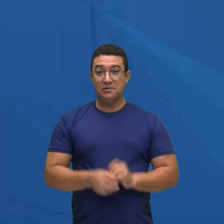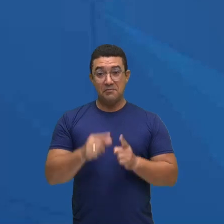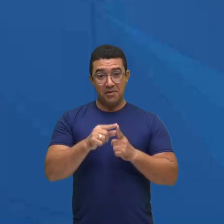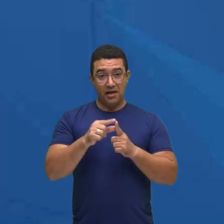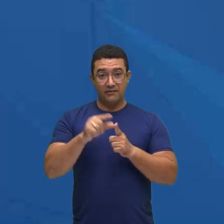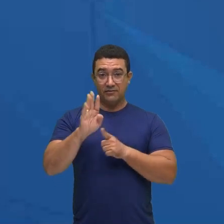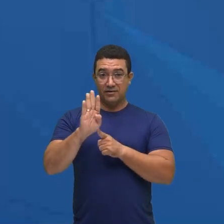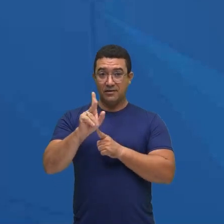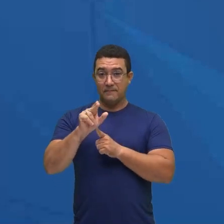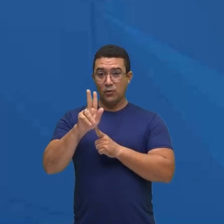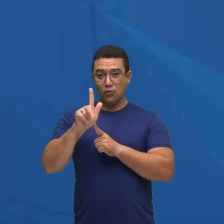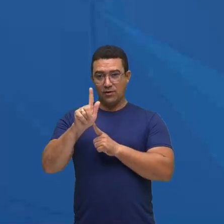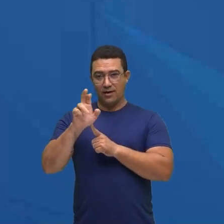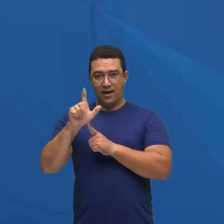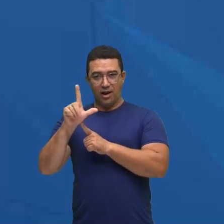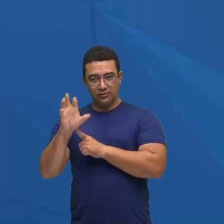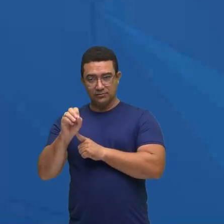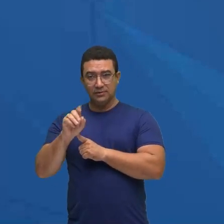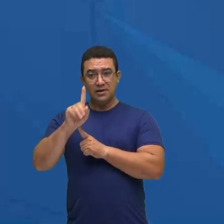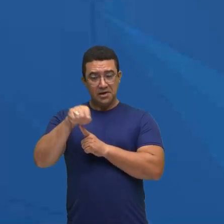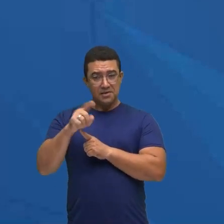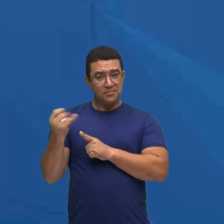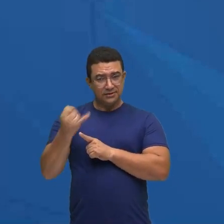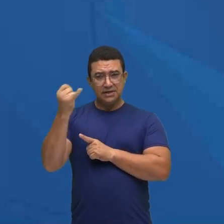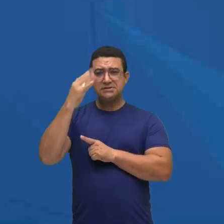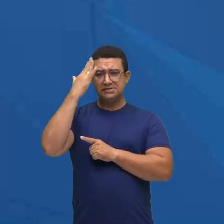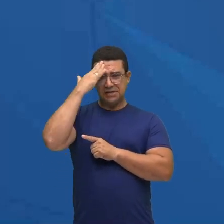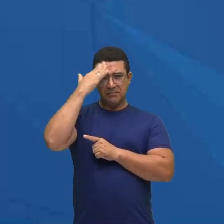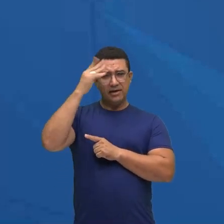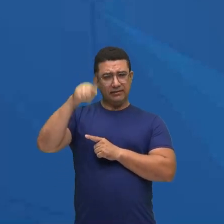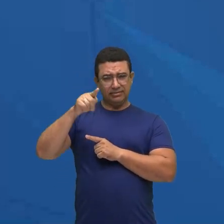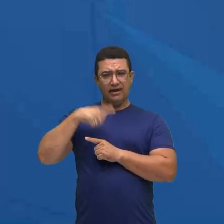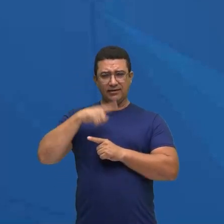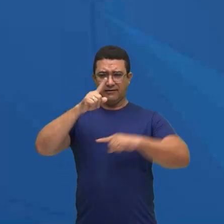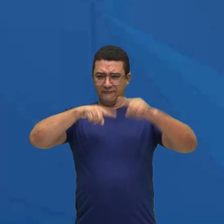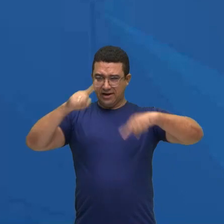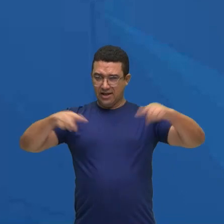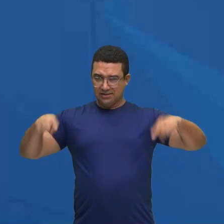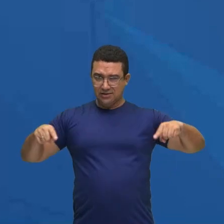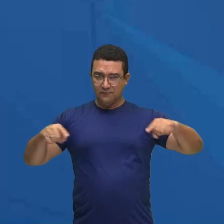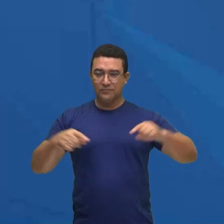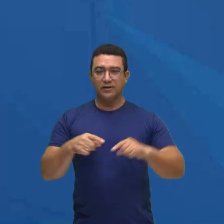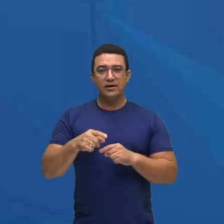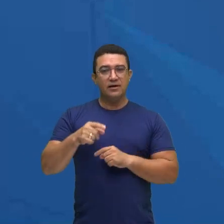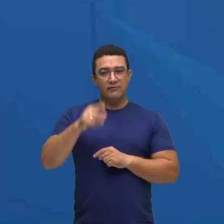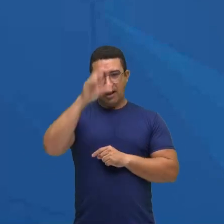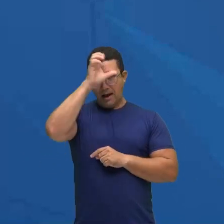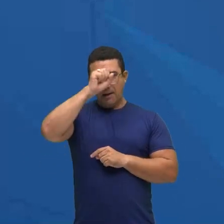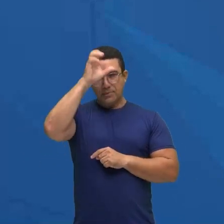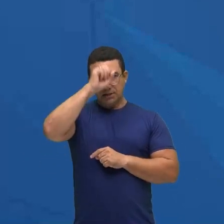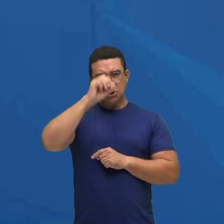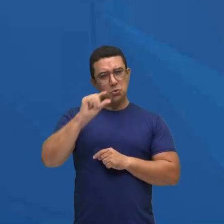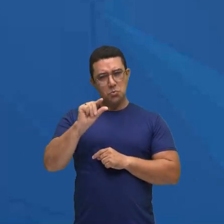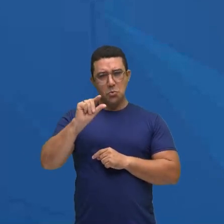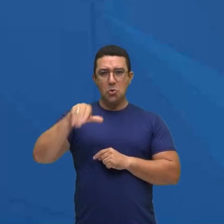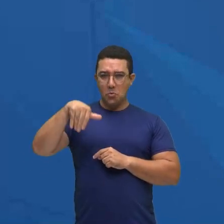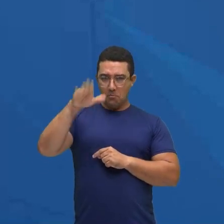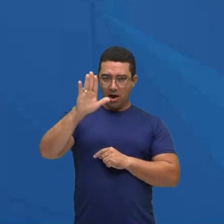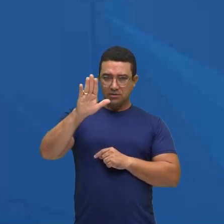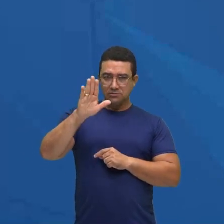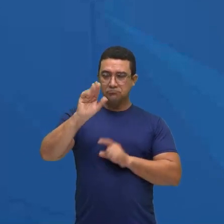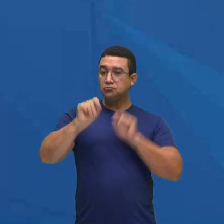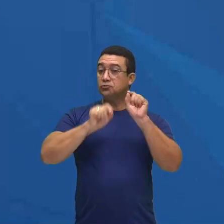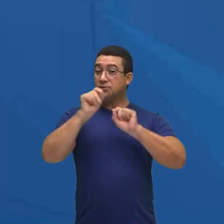gente precisa compreender que existe essa variação, né? E aí já aprendendo um pouquinho aqui,